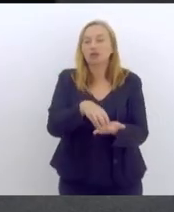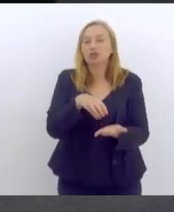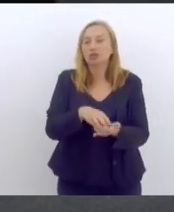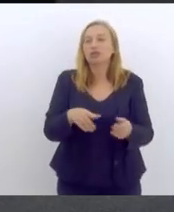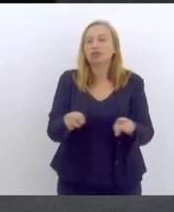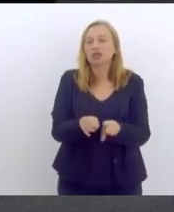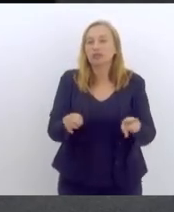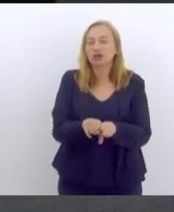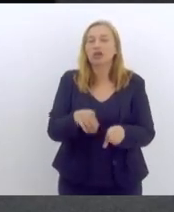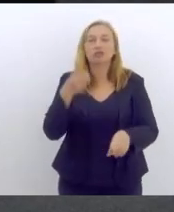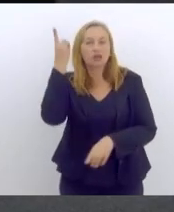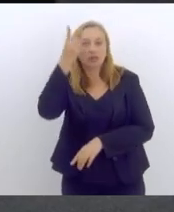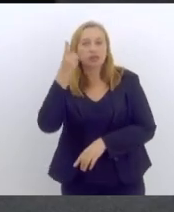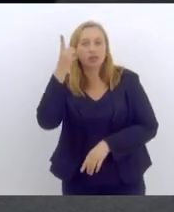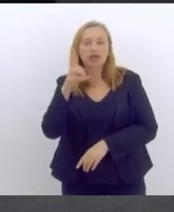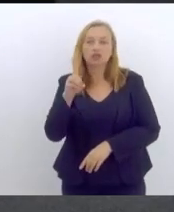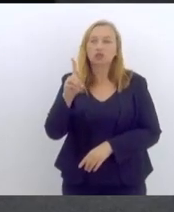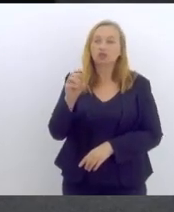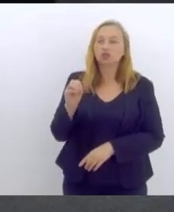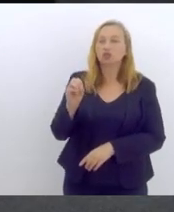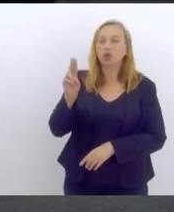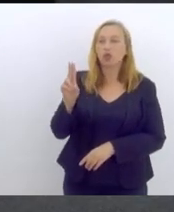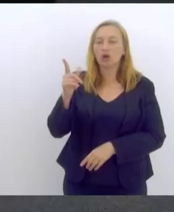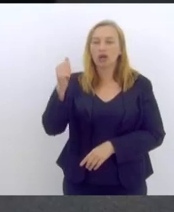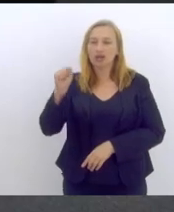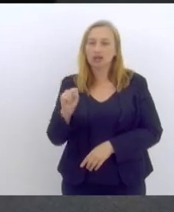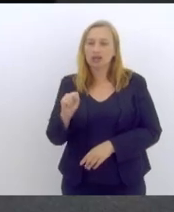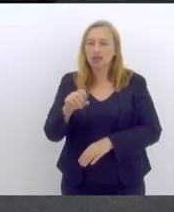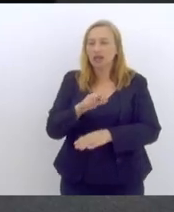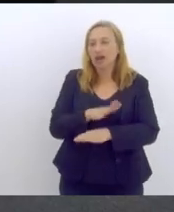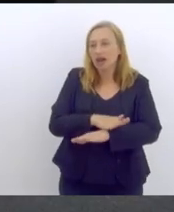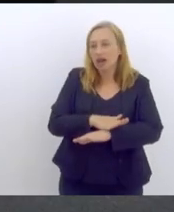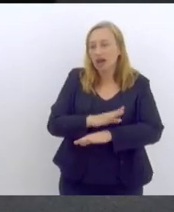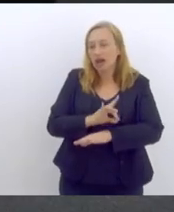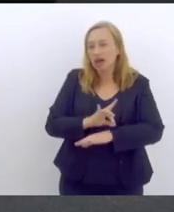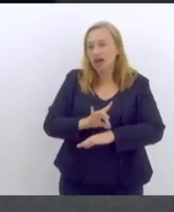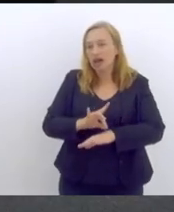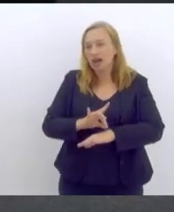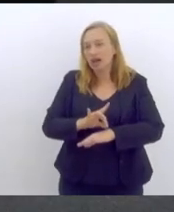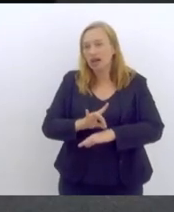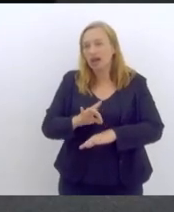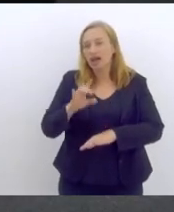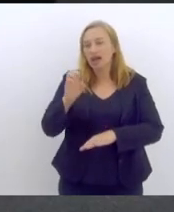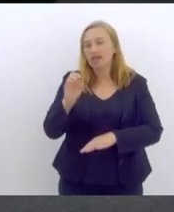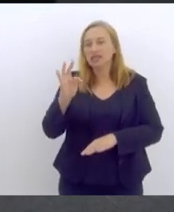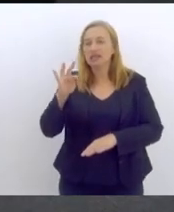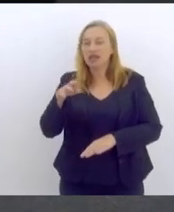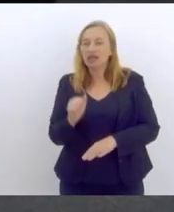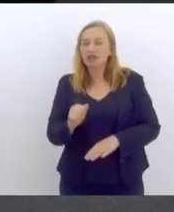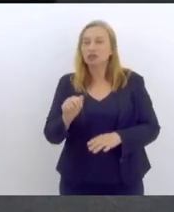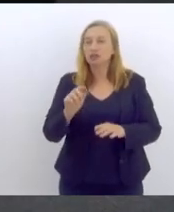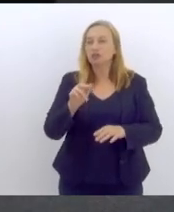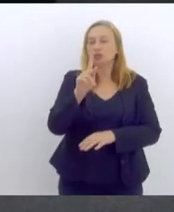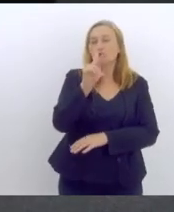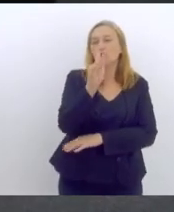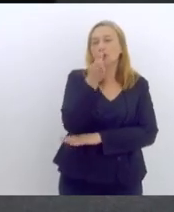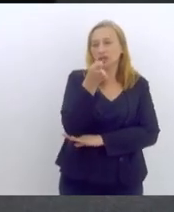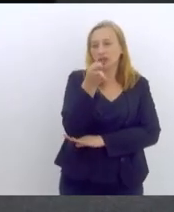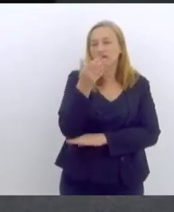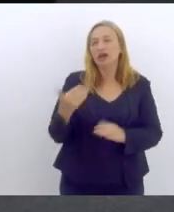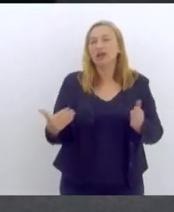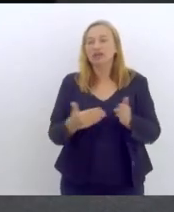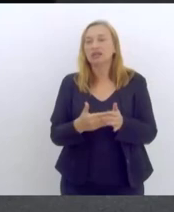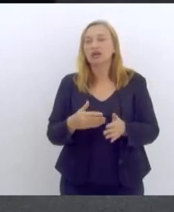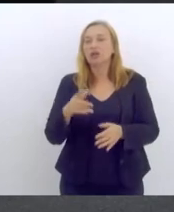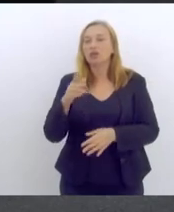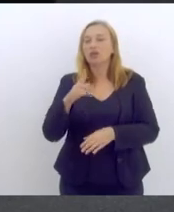deputado Douglas a revitalização da estrada, Douglas, que sai do Hotel Playtimes até o bairro do Rio do Ouro,